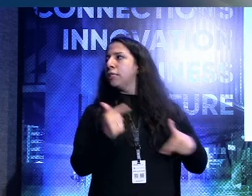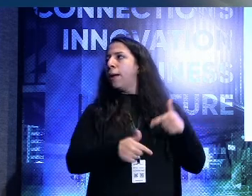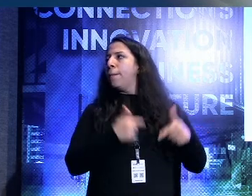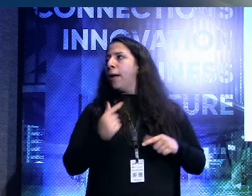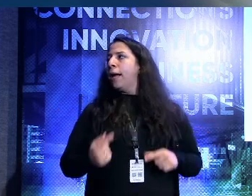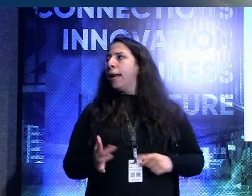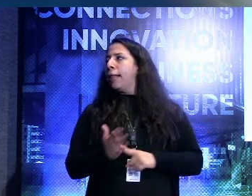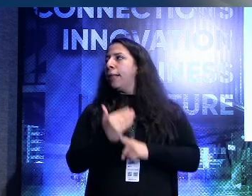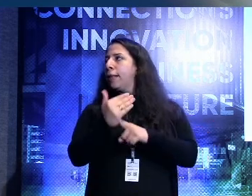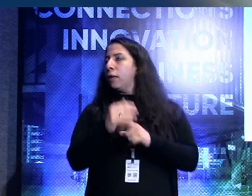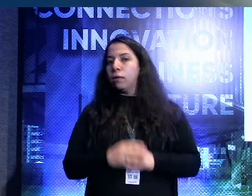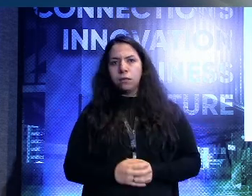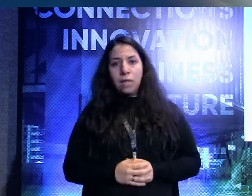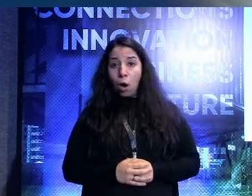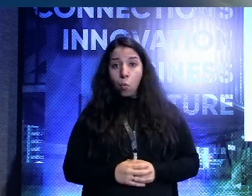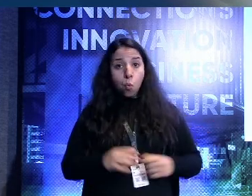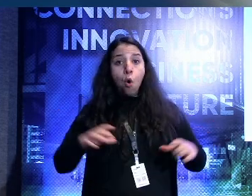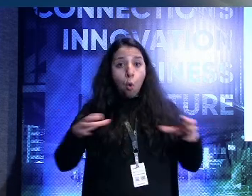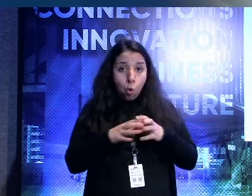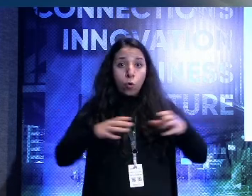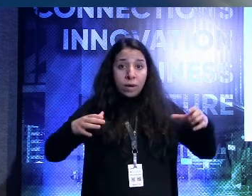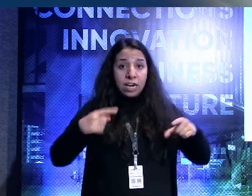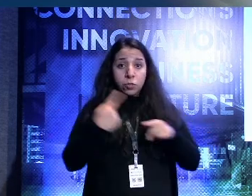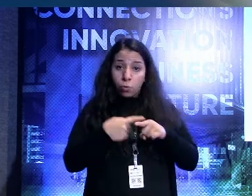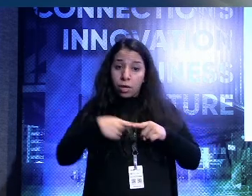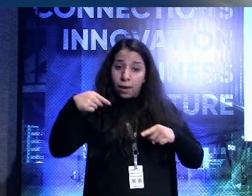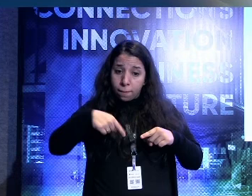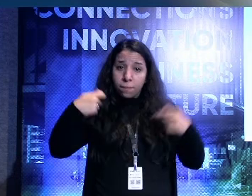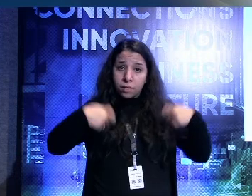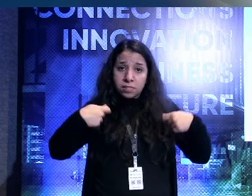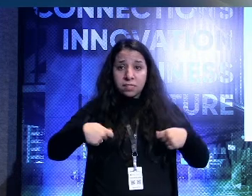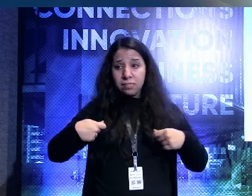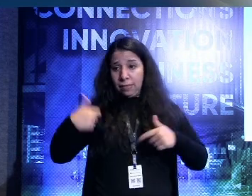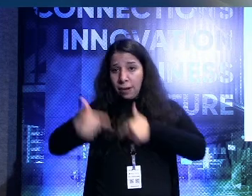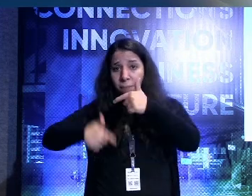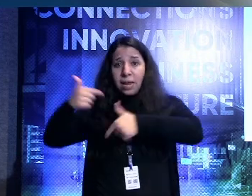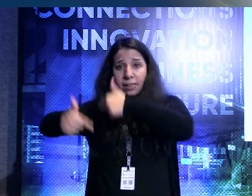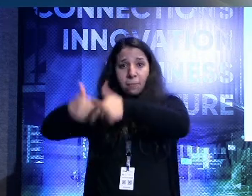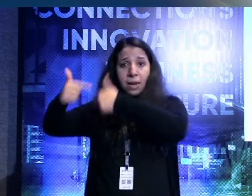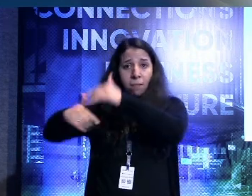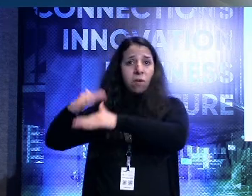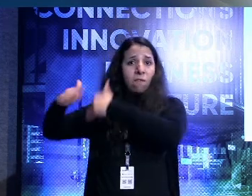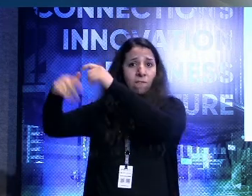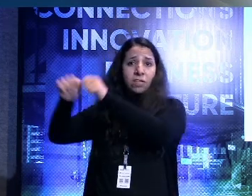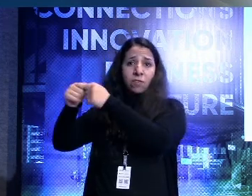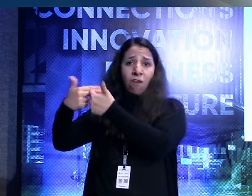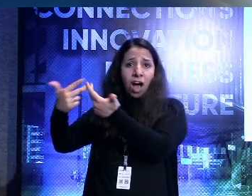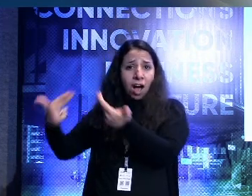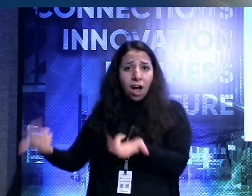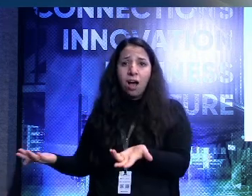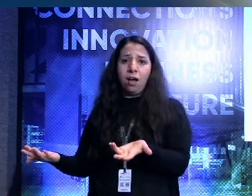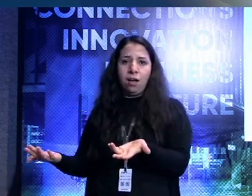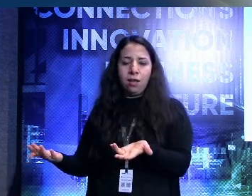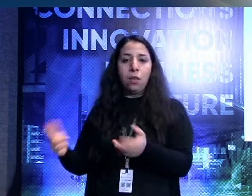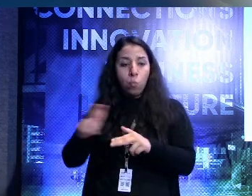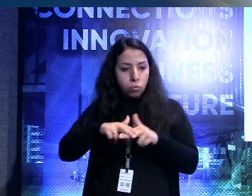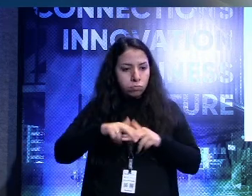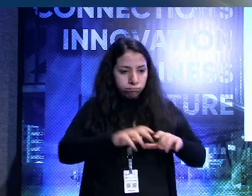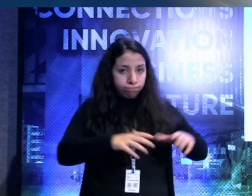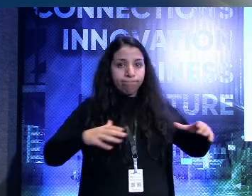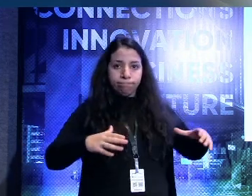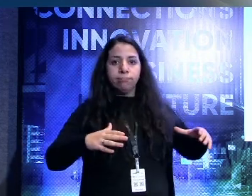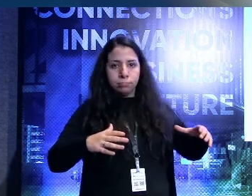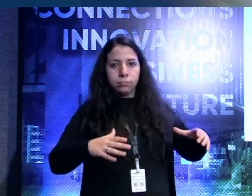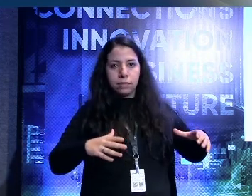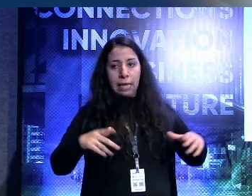um meio para a gente chegar no nosso fim, que é construir, de fato, o maior e melhor ecossistema de beleza do mundo. Então, a tecnologia, por si só, ela não é fim, mas ela é um